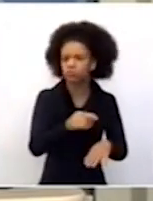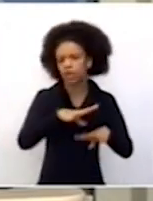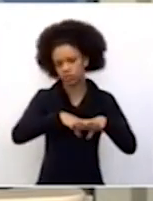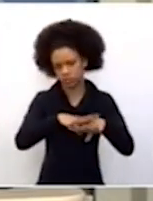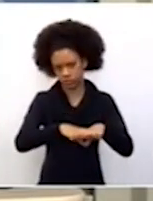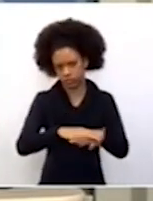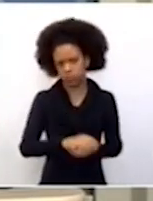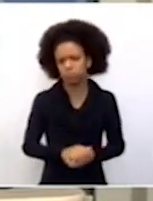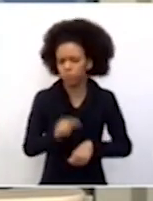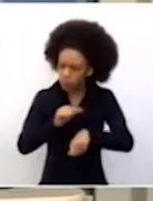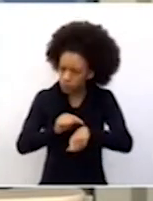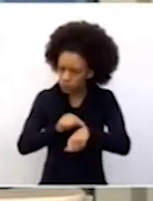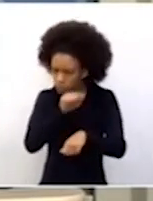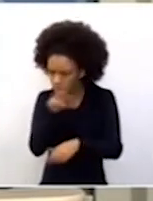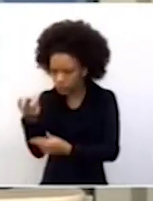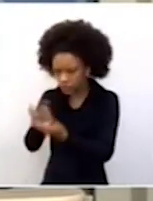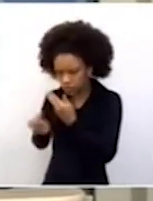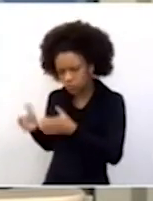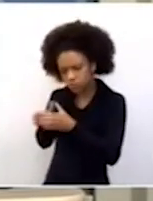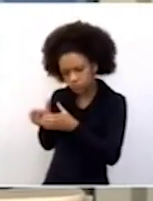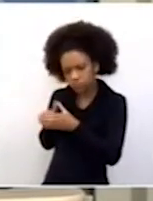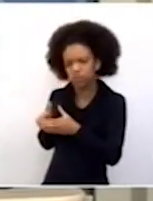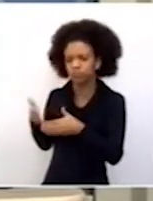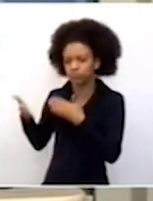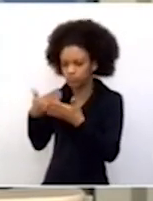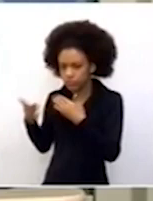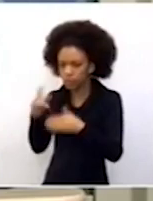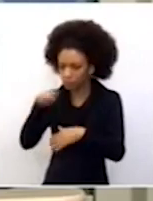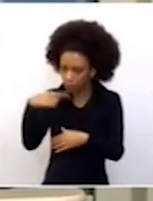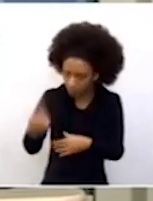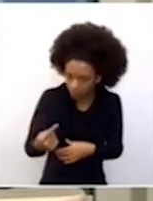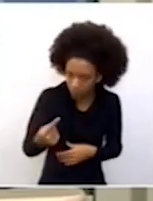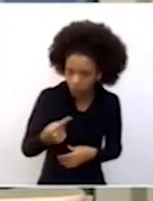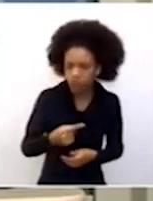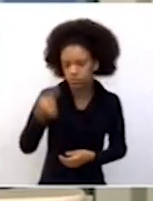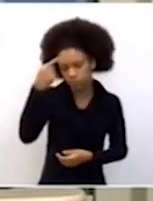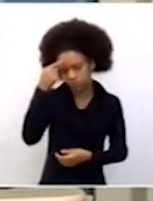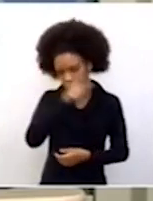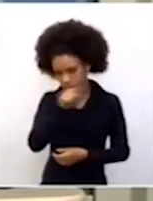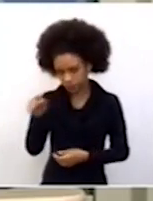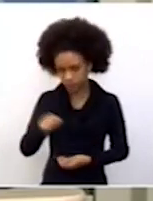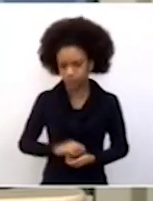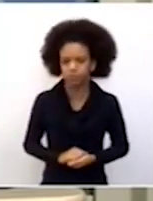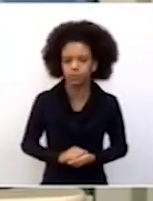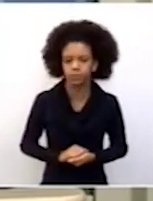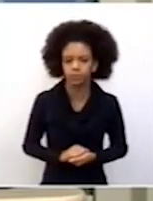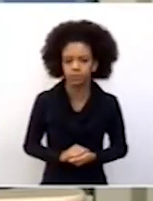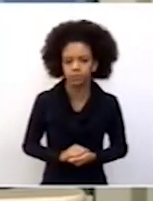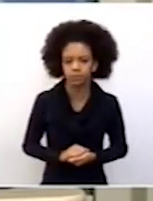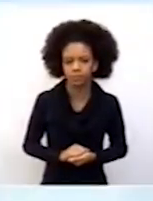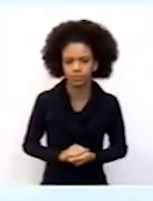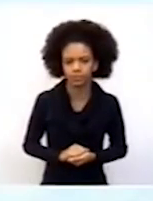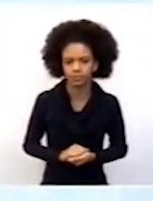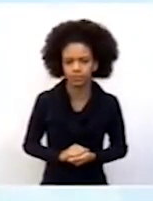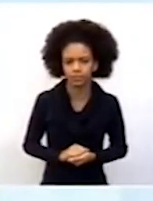para os professores responderem essa questão que nós vamos discorrer depois da reflexão dos professores. Tempo na tela.